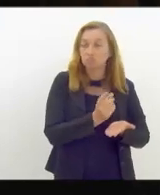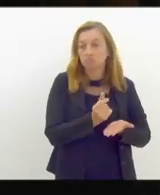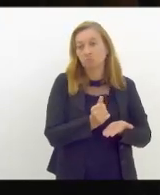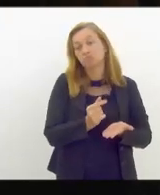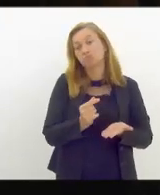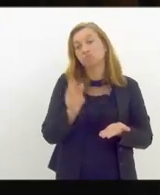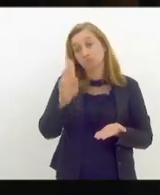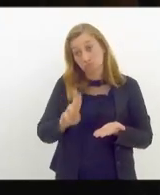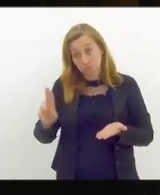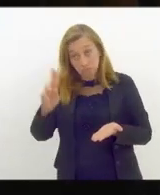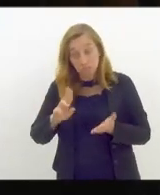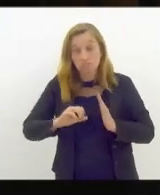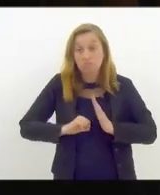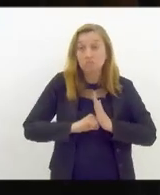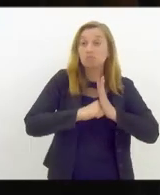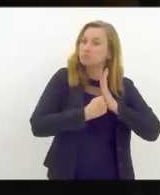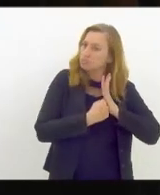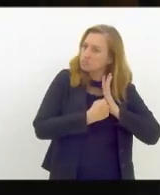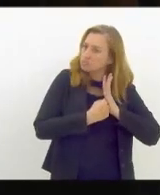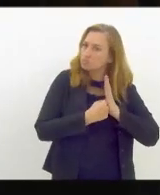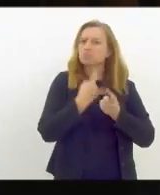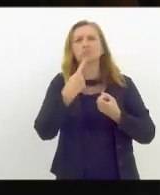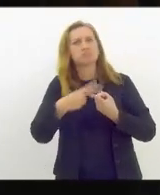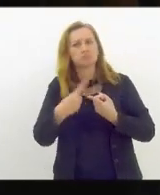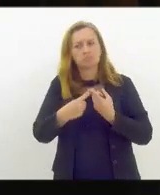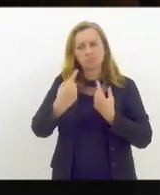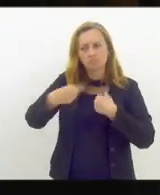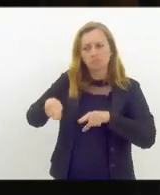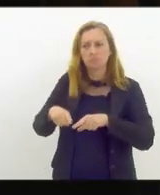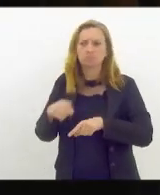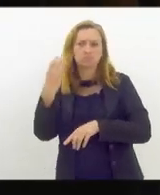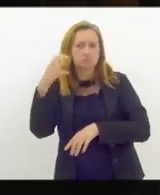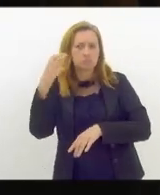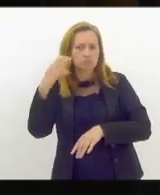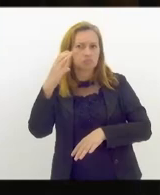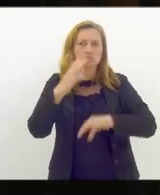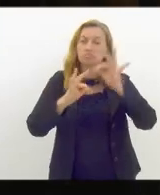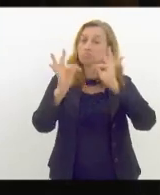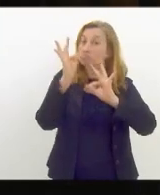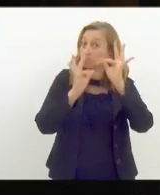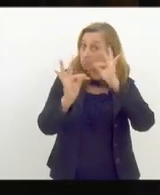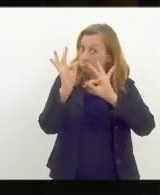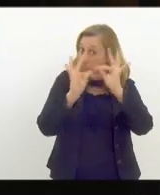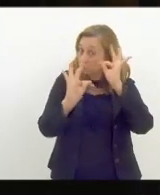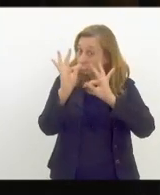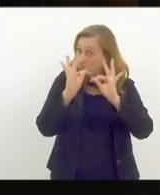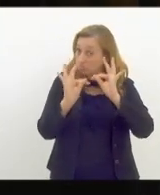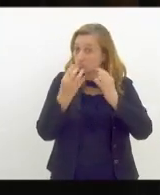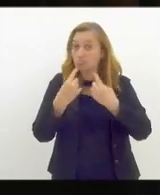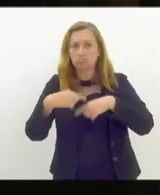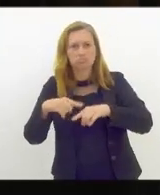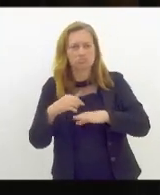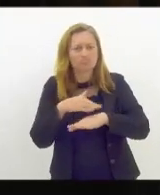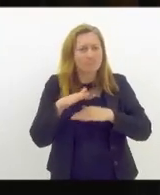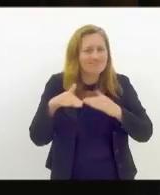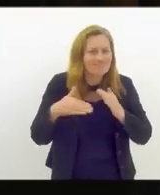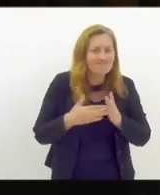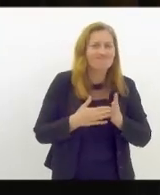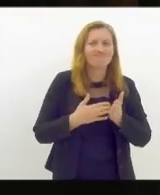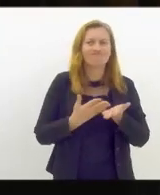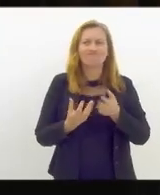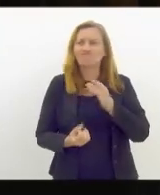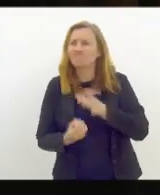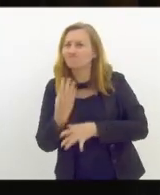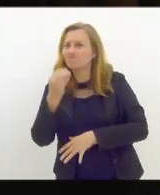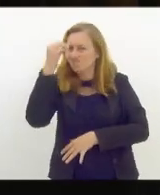universidades, bloqueou esses recursos, porque ele é contra a ciência, contra a tecnologia, ele é contra aqueles e aquelas que